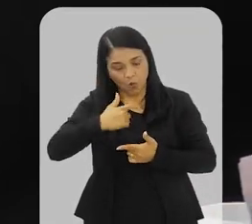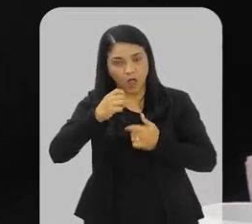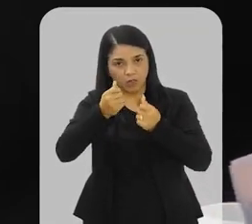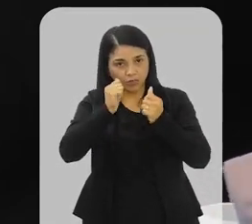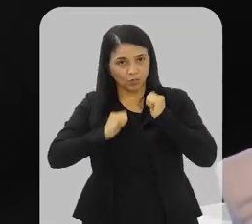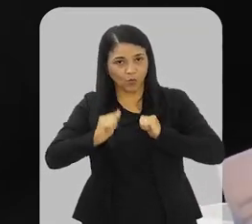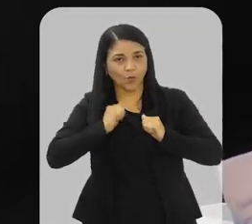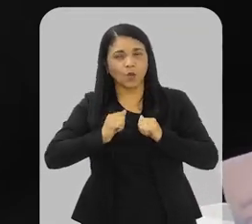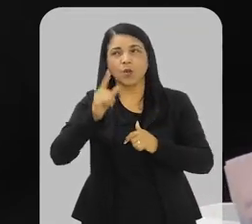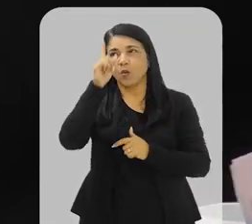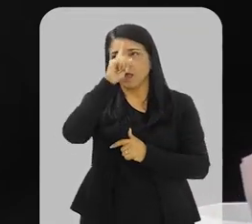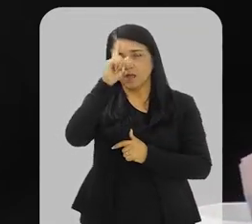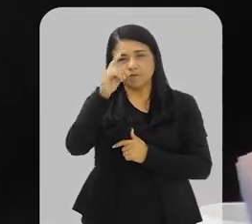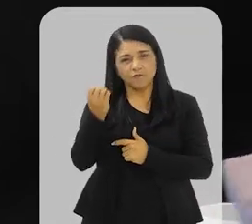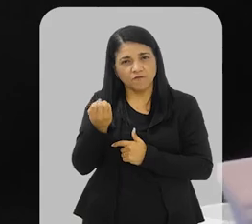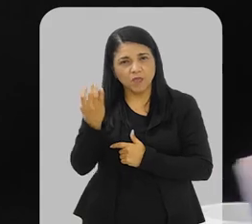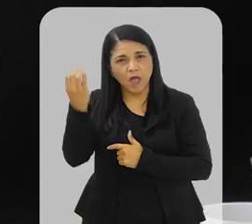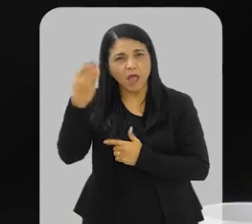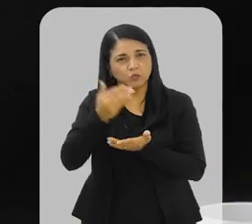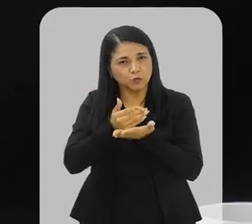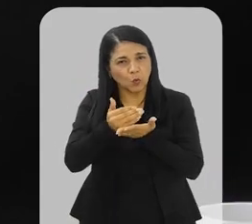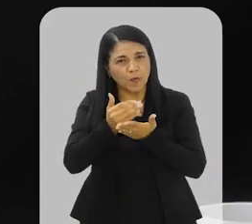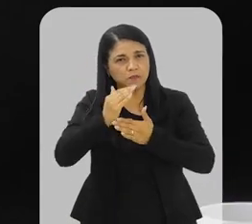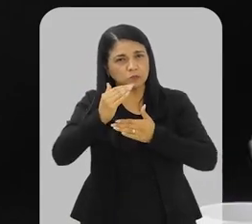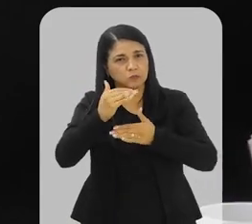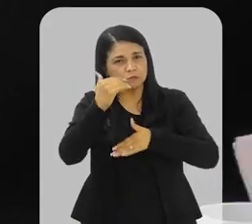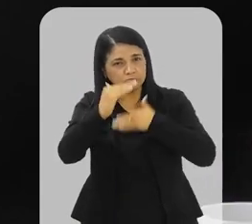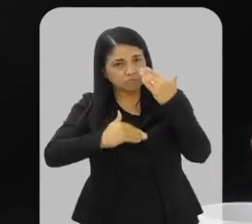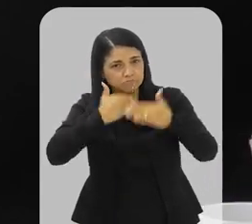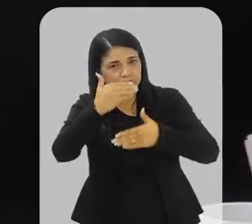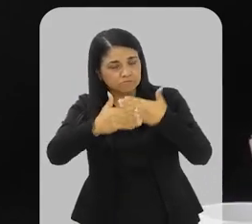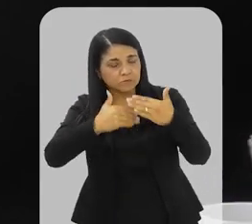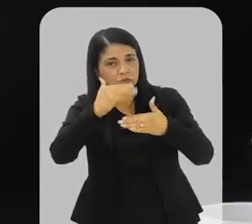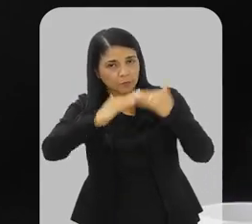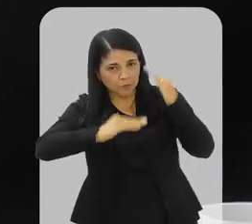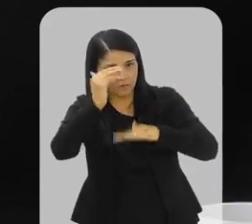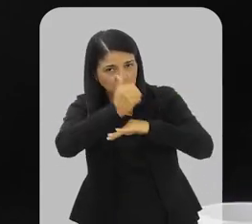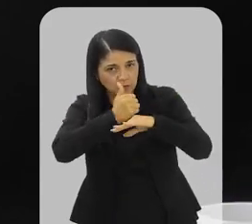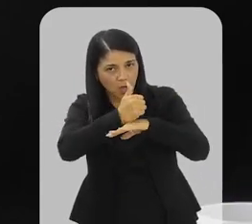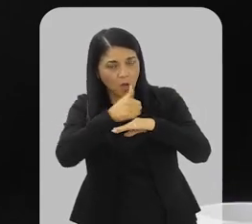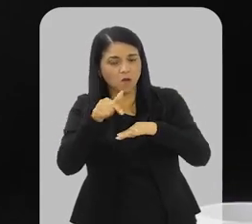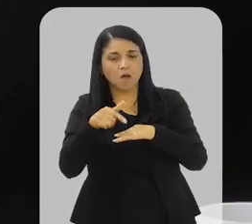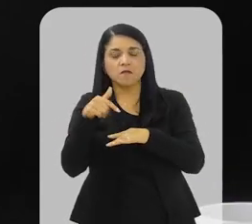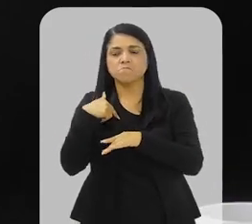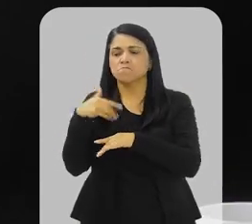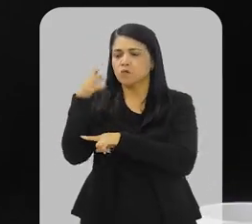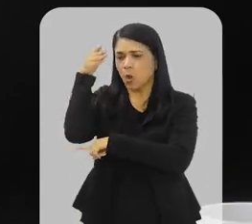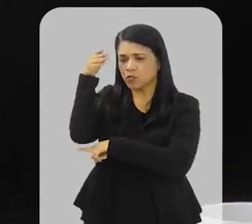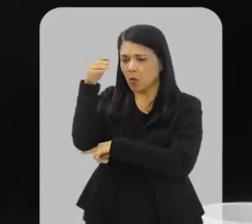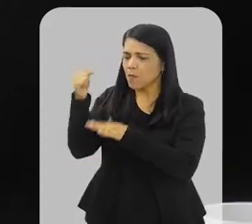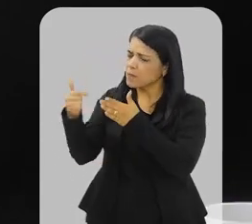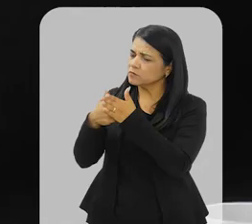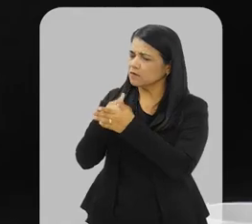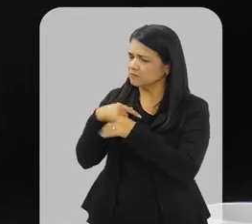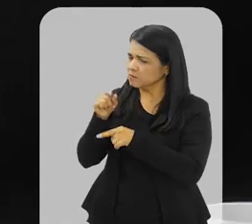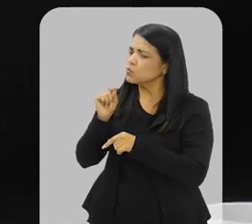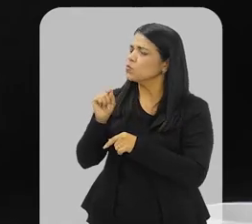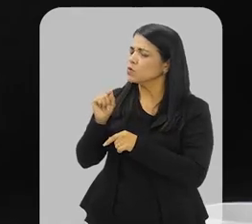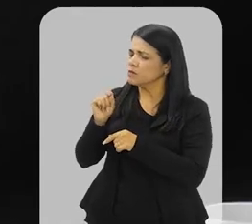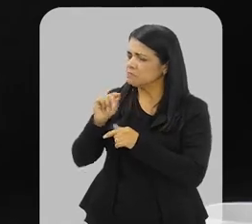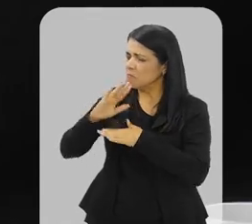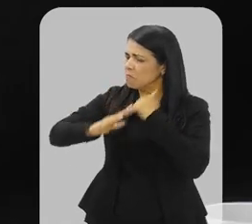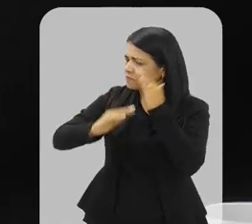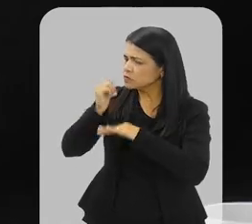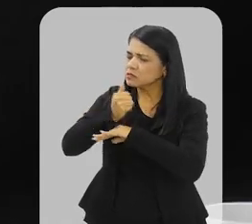cima do fato de ser ator eu me lembro em todas as viagens que eu fazia no início da carreira eh no hotel perguntava O que que você é eu falei Sou ator